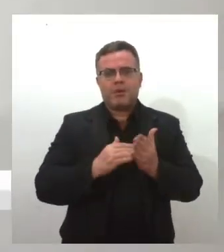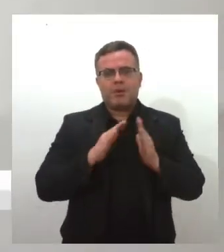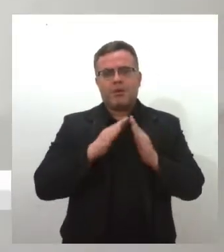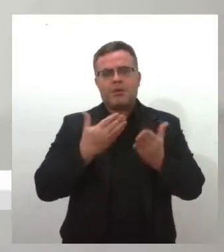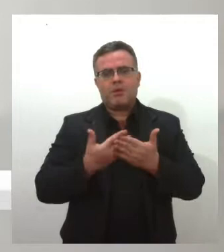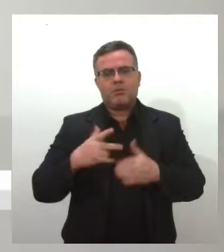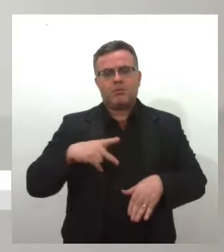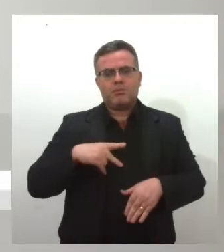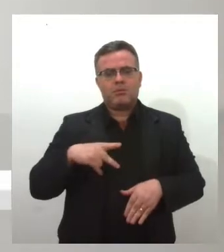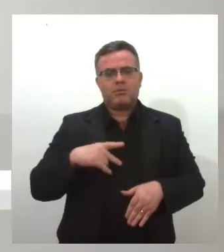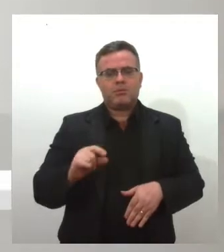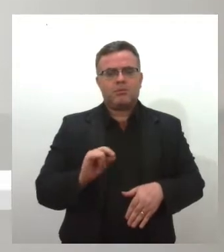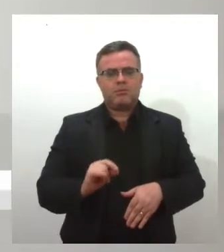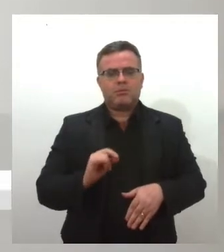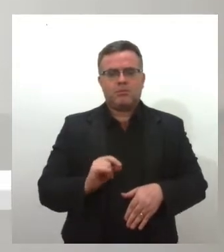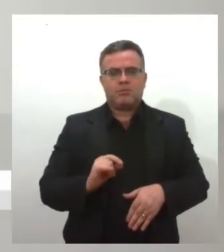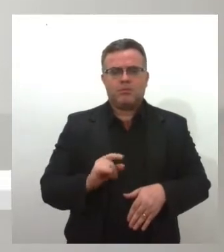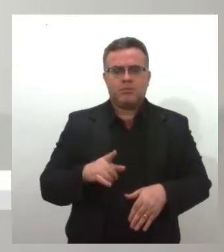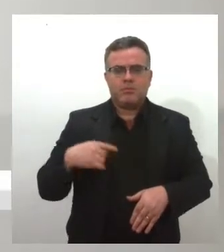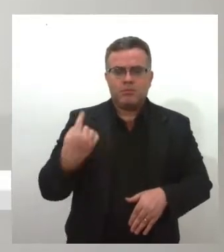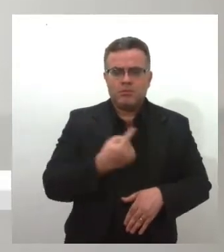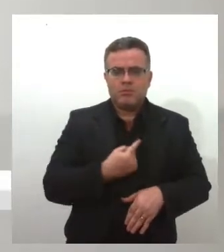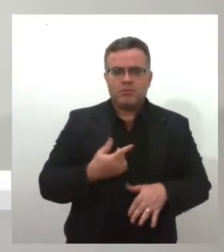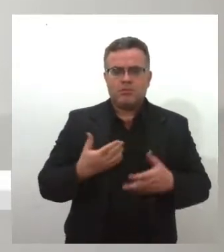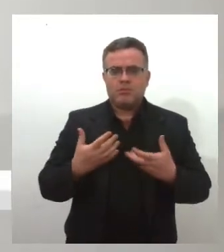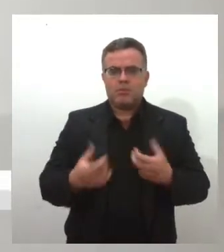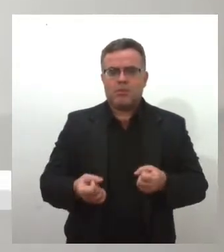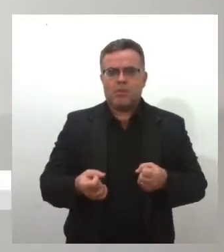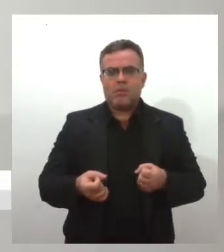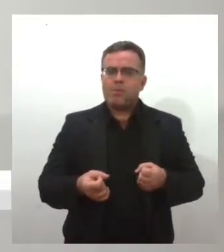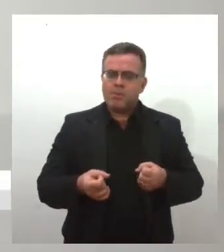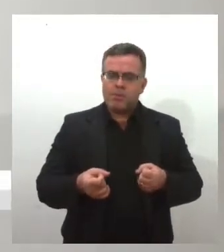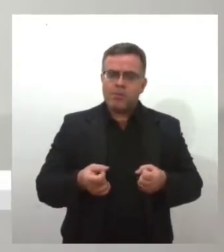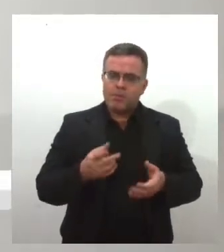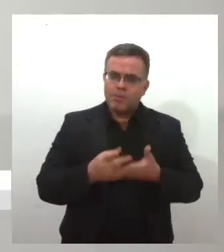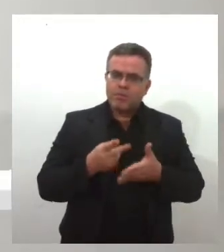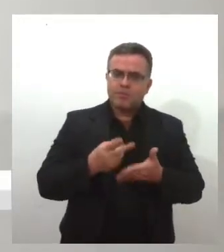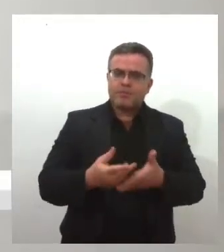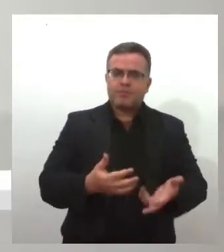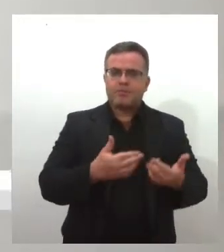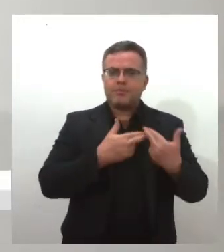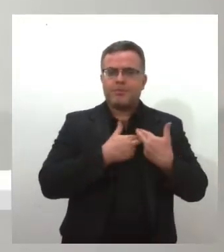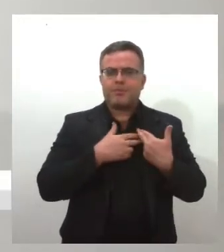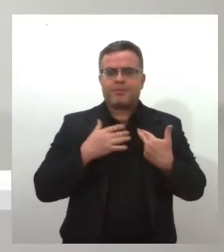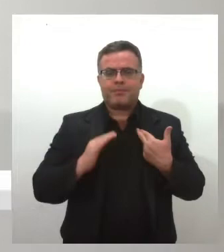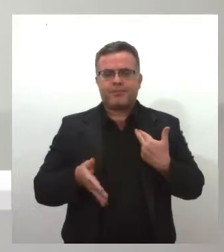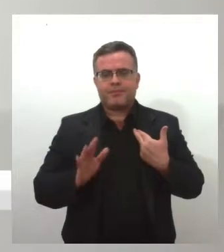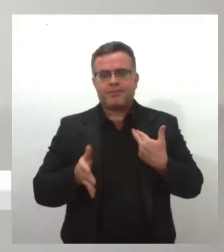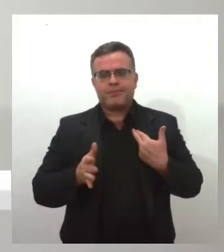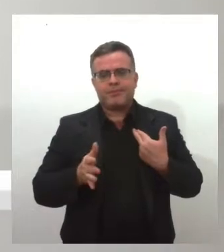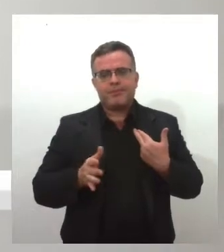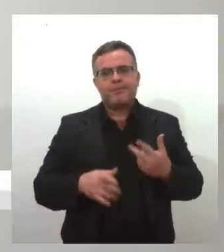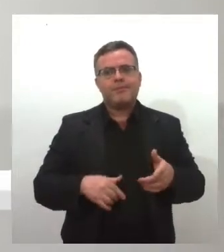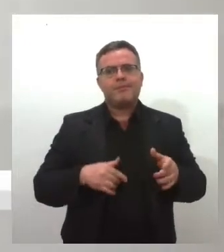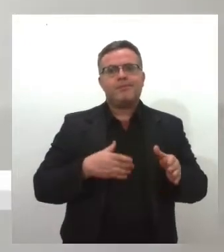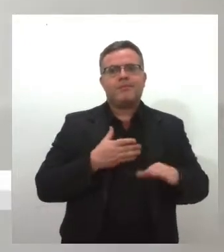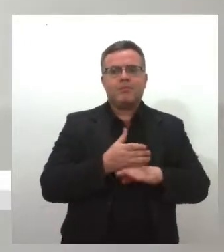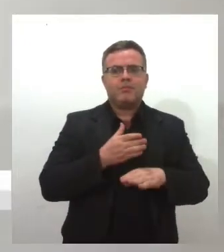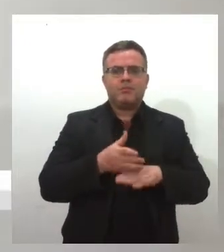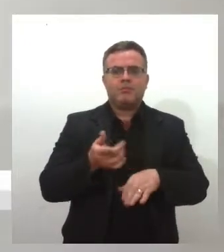particular, que se a gente assumisse para si essa responsabilidade, dando os caminhos, focando em gestão